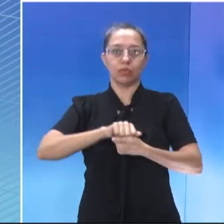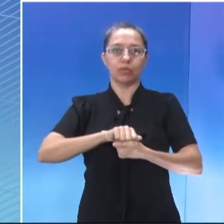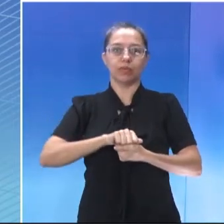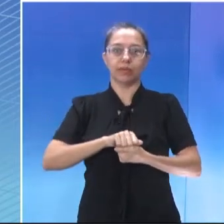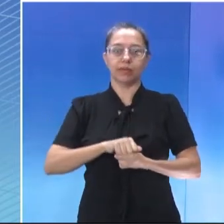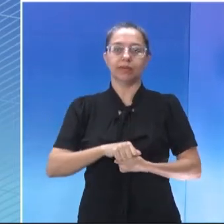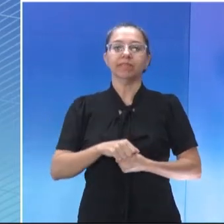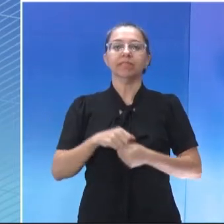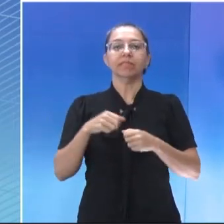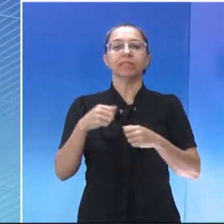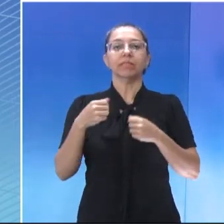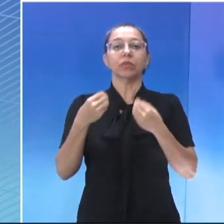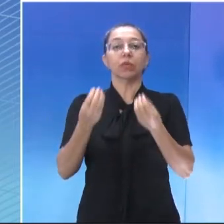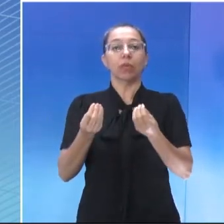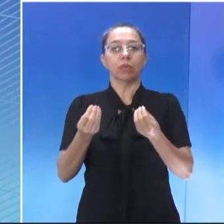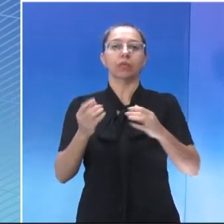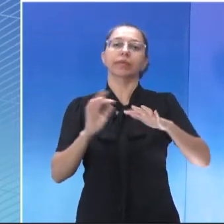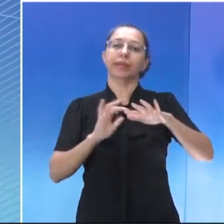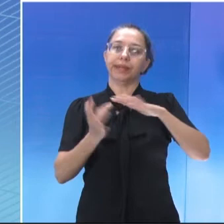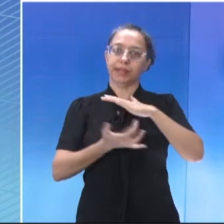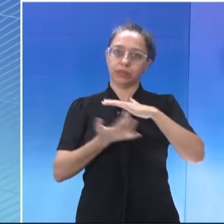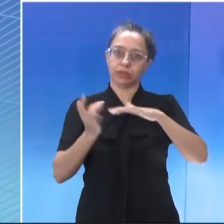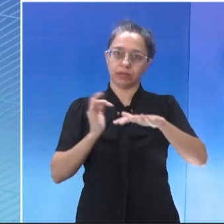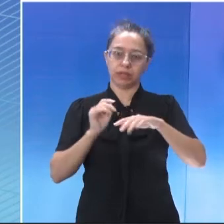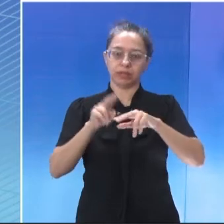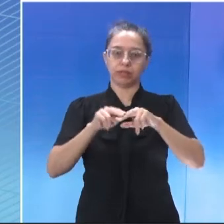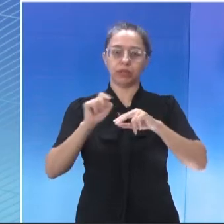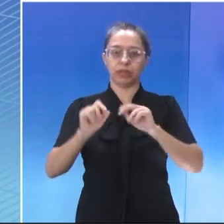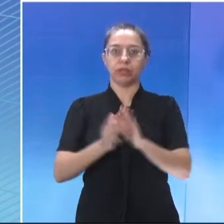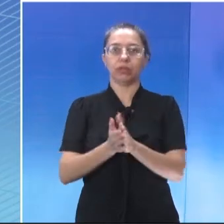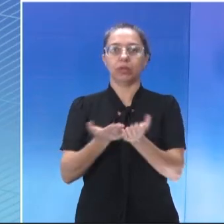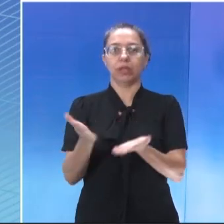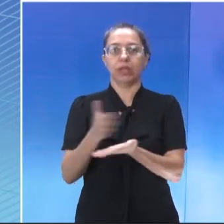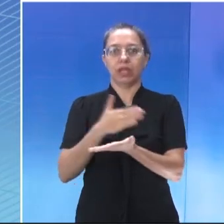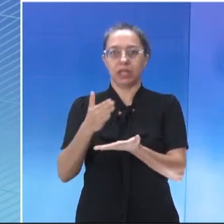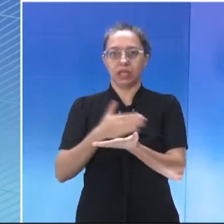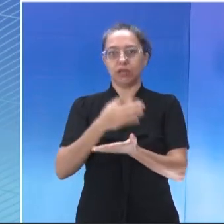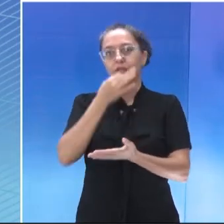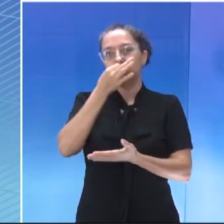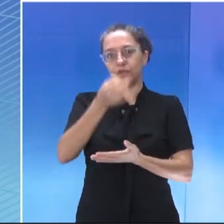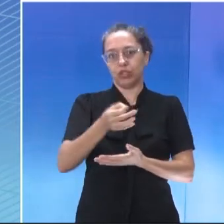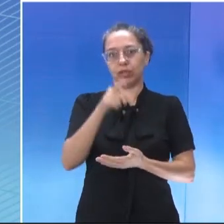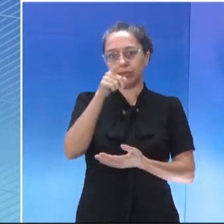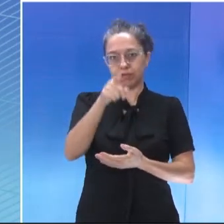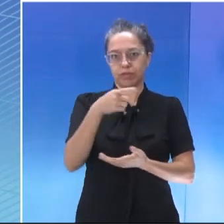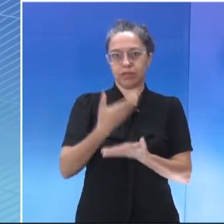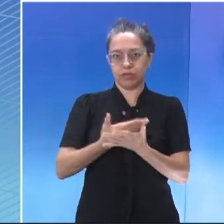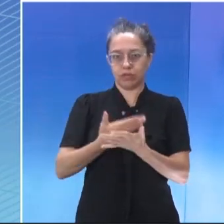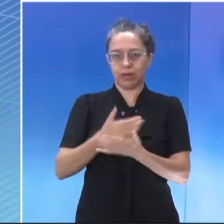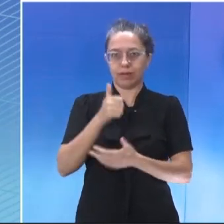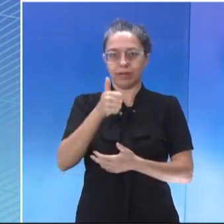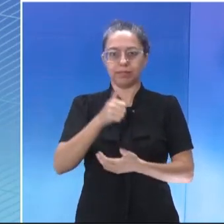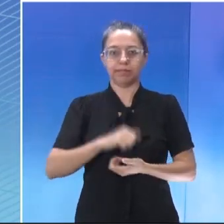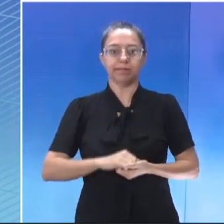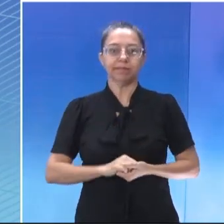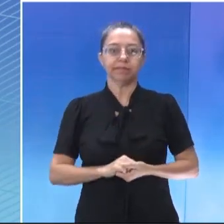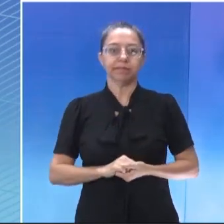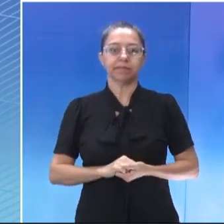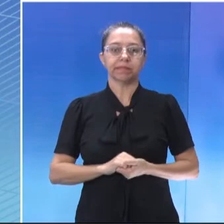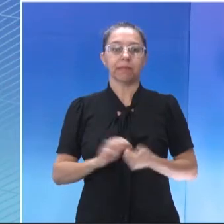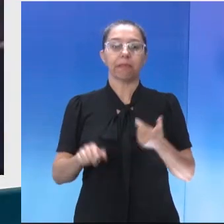Pelas redes, através das redes sociais. Então, esse livro fala disso. Então, já é mais uma dica aí da questão. Vamos continuar na segunda